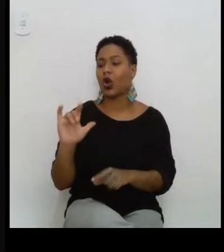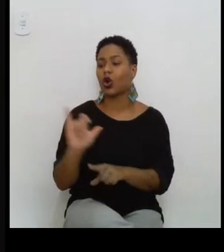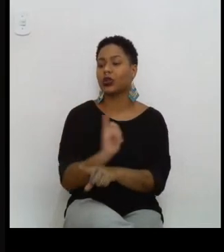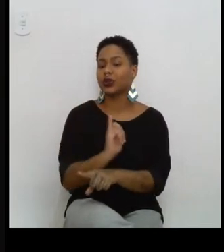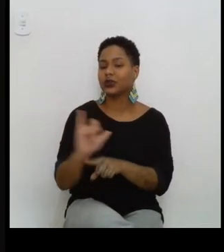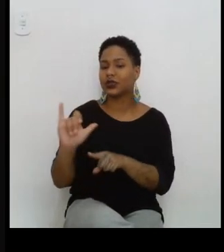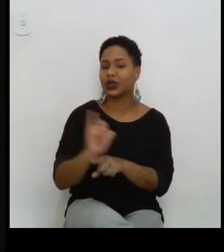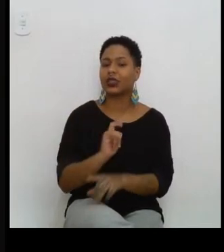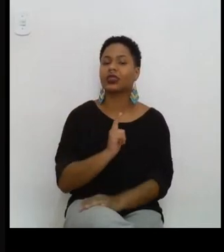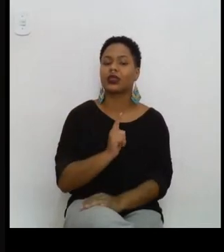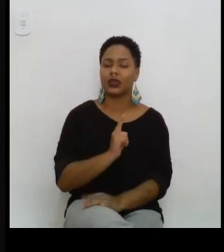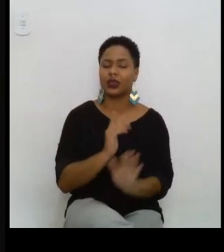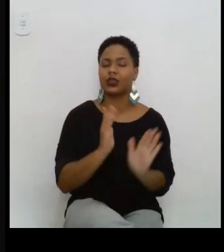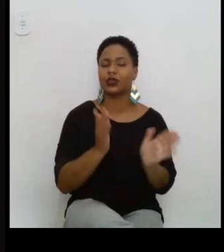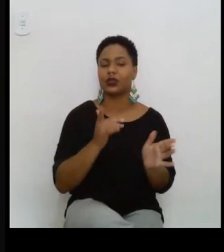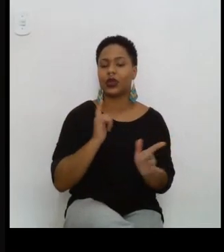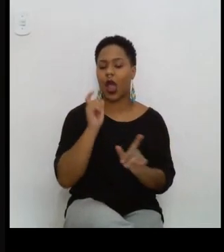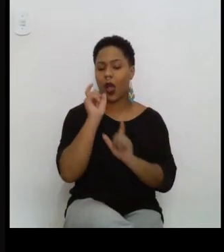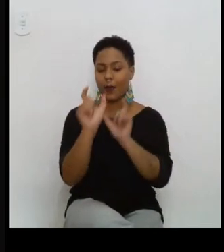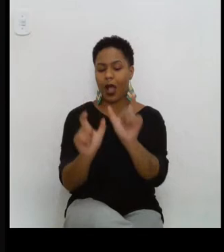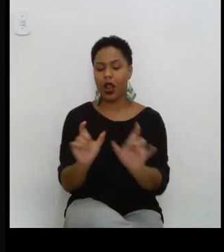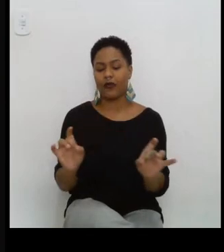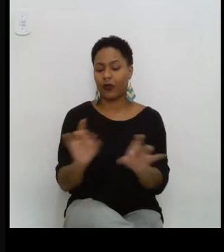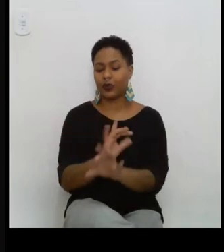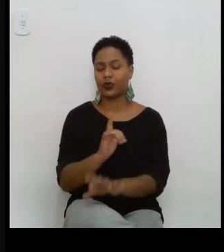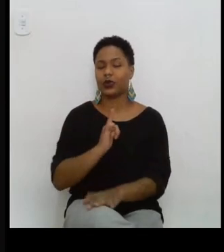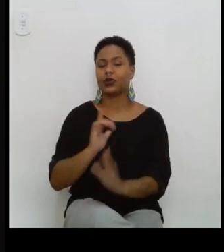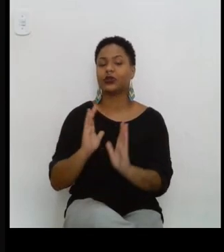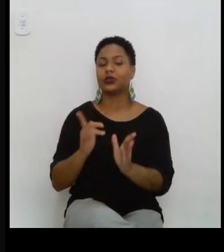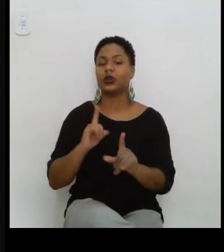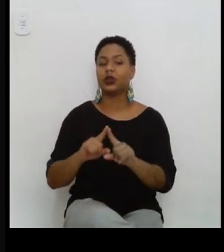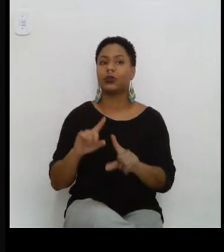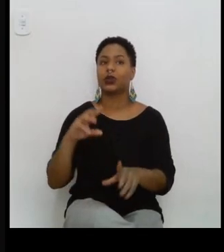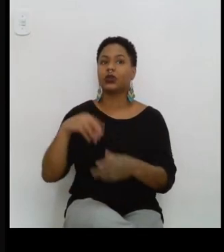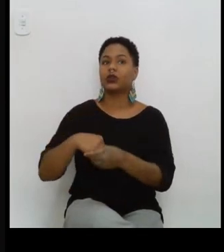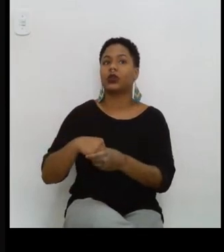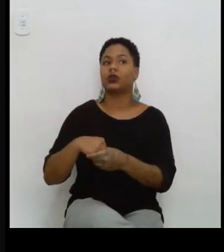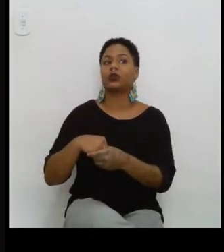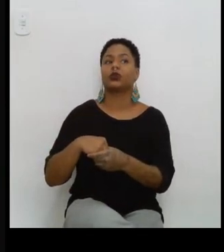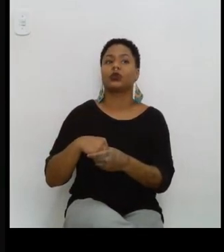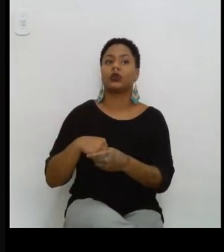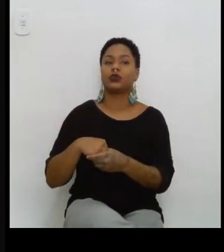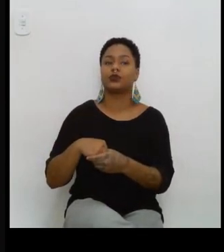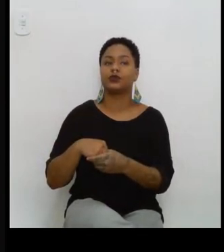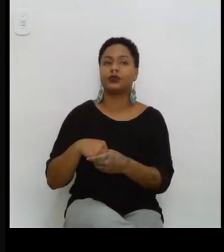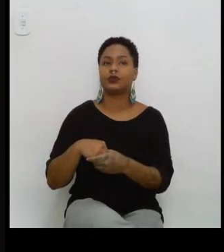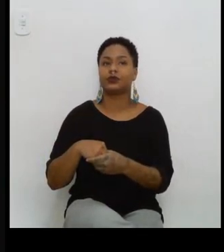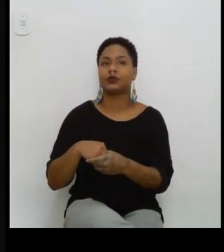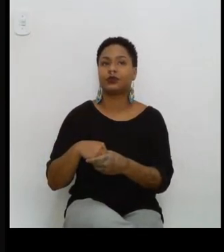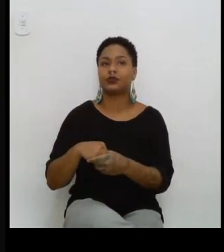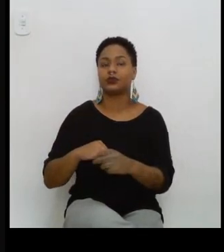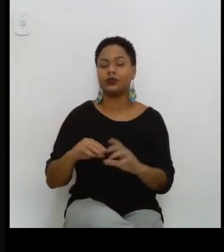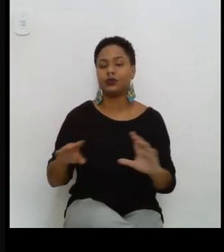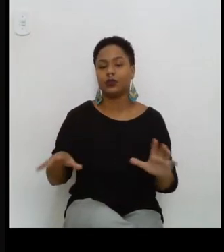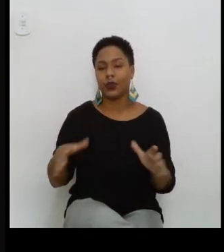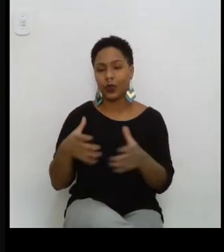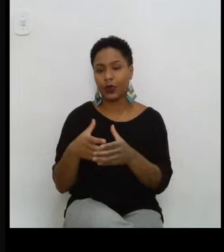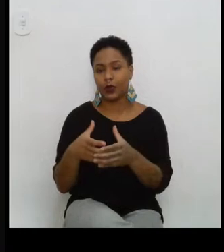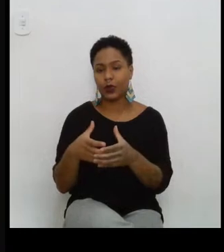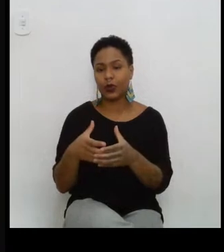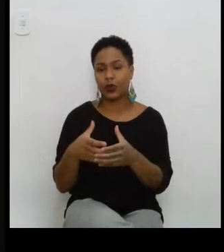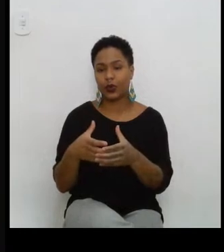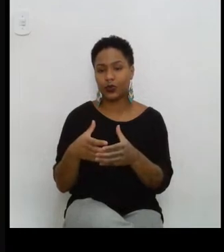essas palavras Elas já estão construídas aí assentadas dentro de uma de um conjunto de